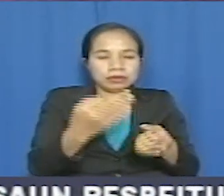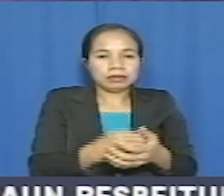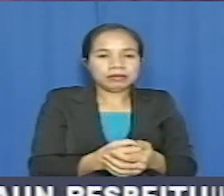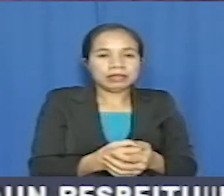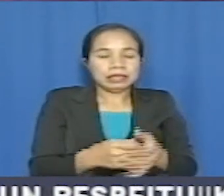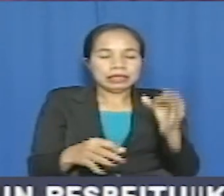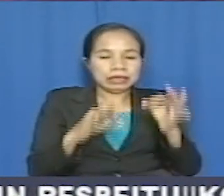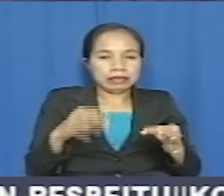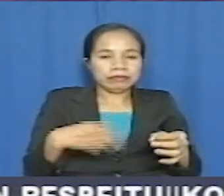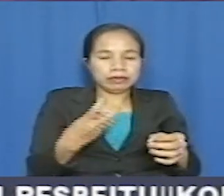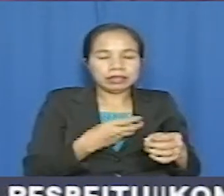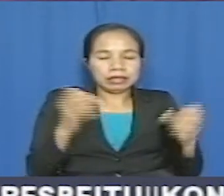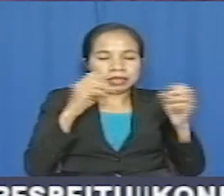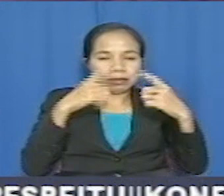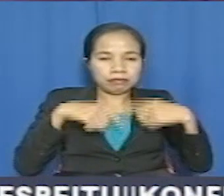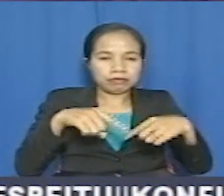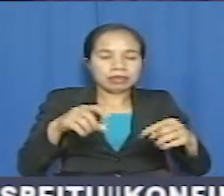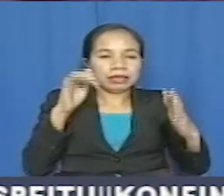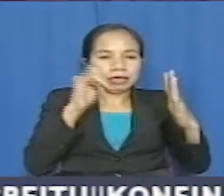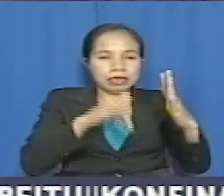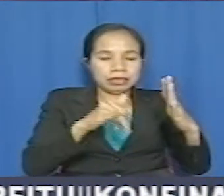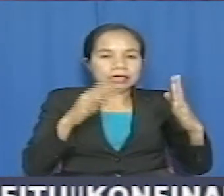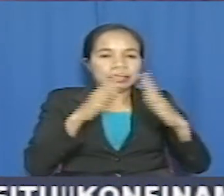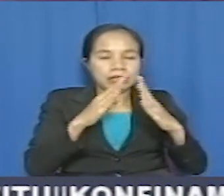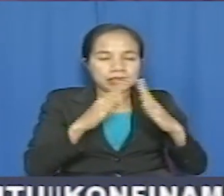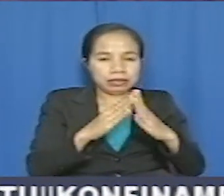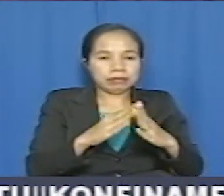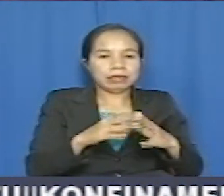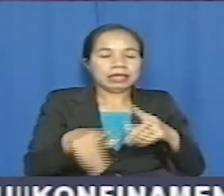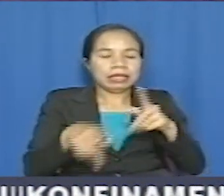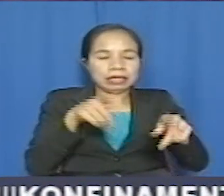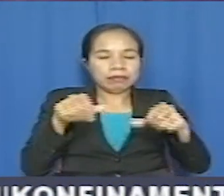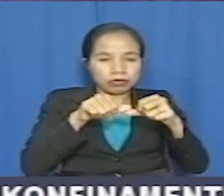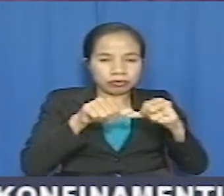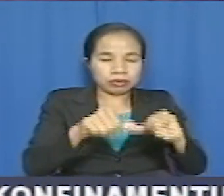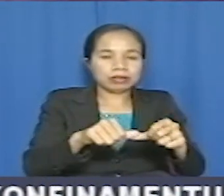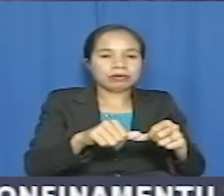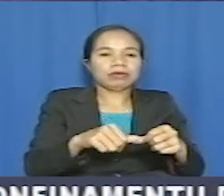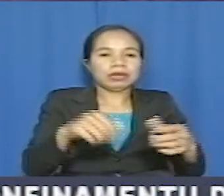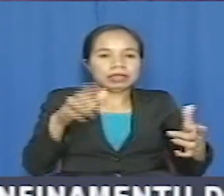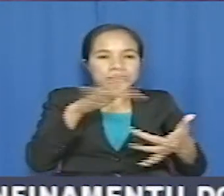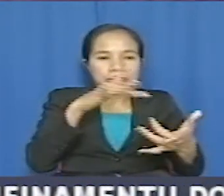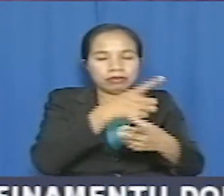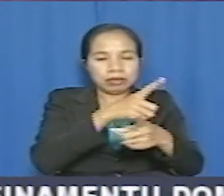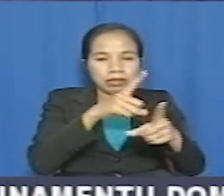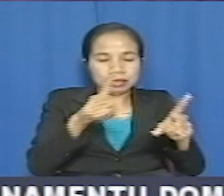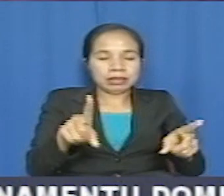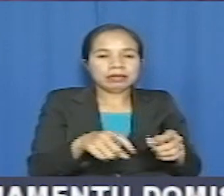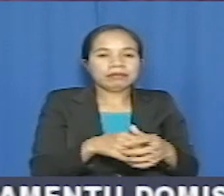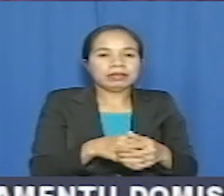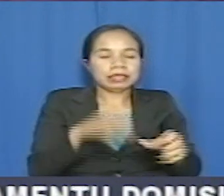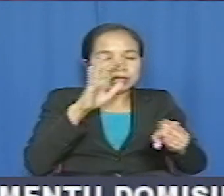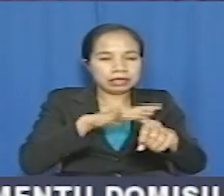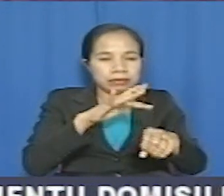para confinamento, ema continua lá o transmissão na fati acontece, então ita pele colapso a fati ainda. Depois a minha nota cada